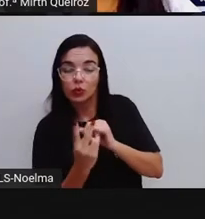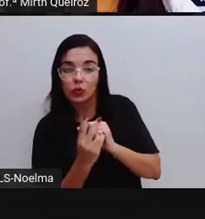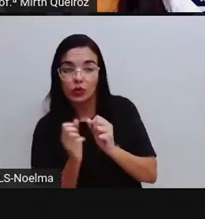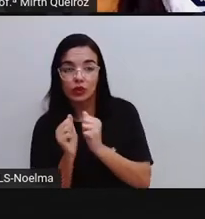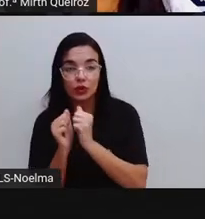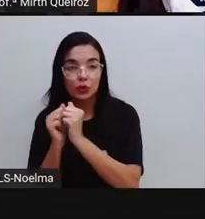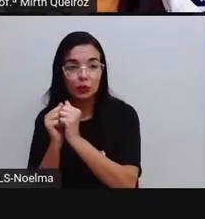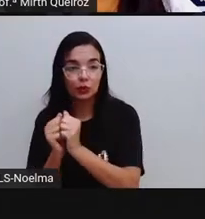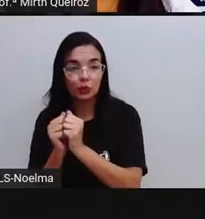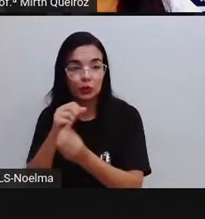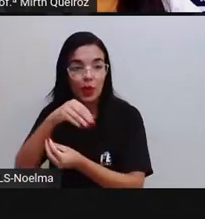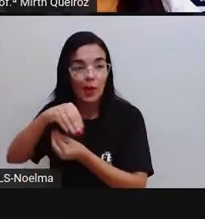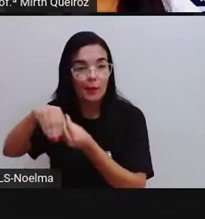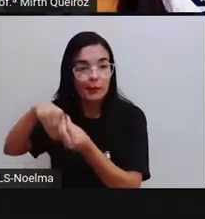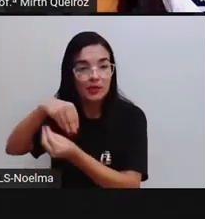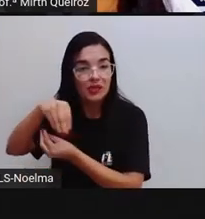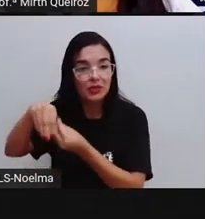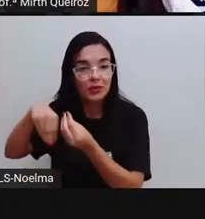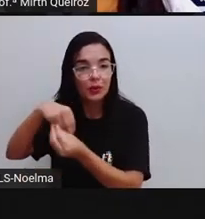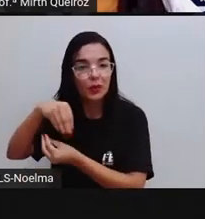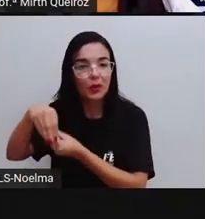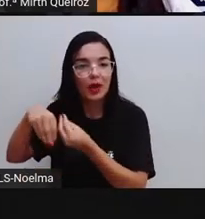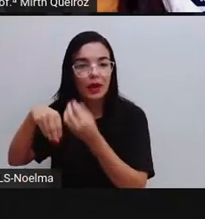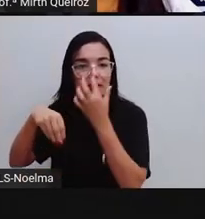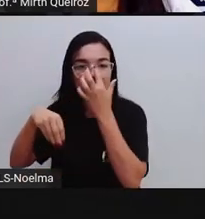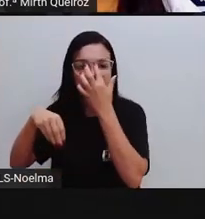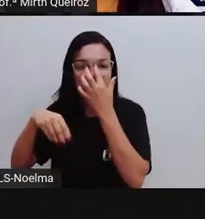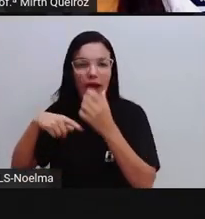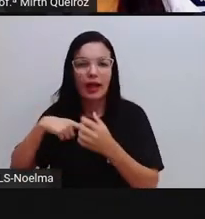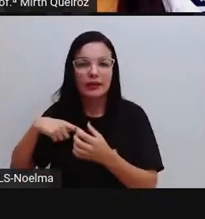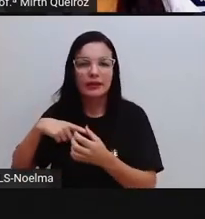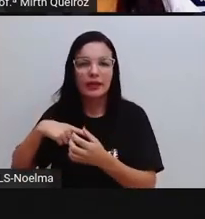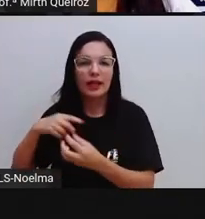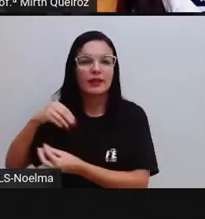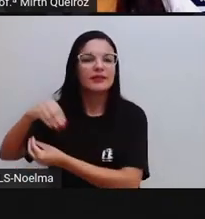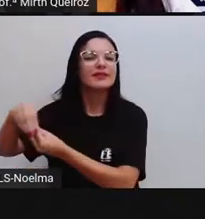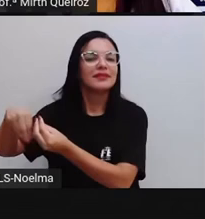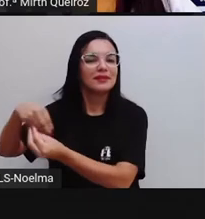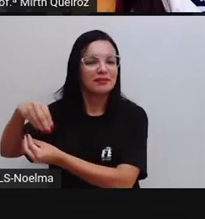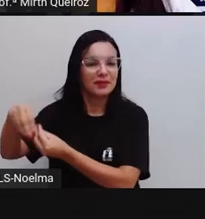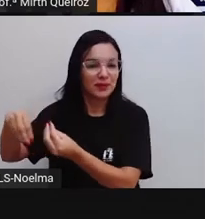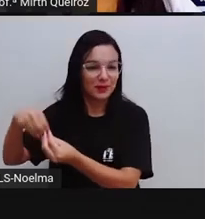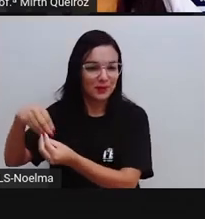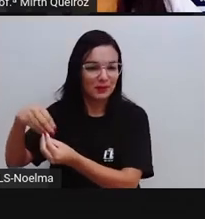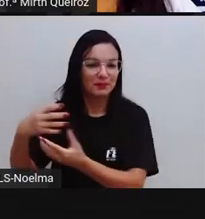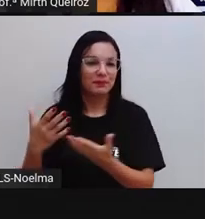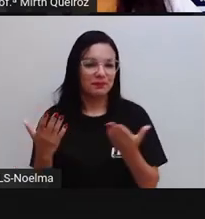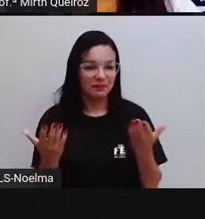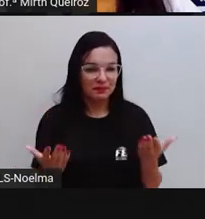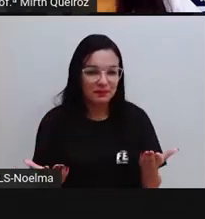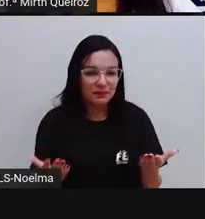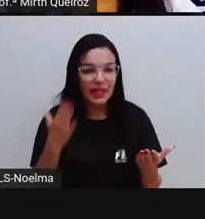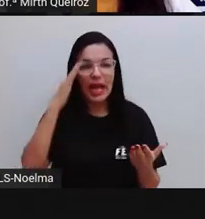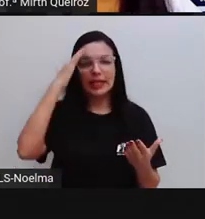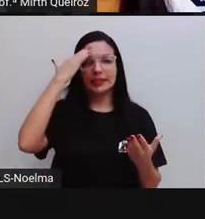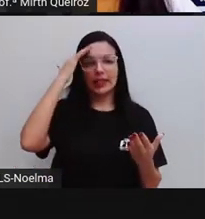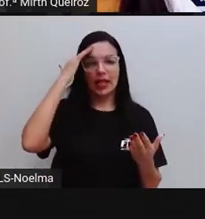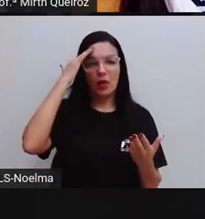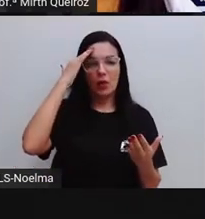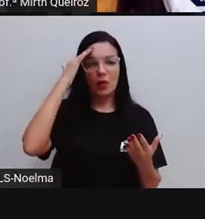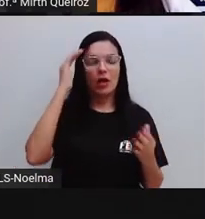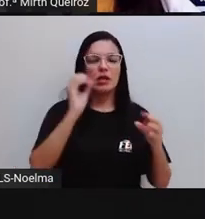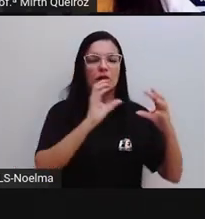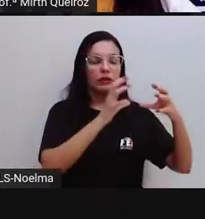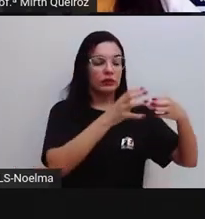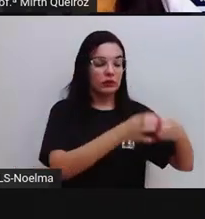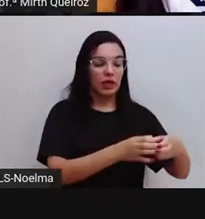substâncias que são puras, nós vamos obter o quê? Nós vamos obter uma mistura. Que,